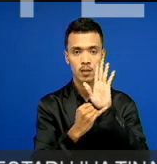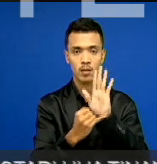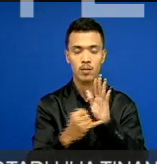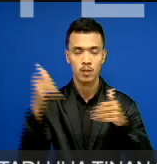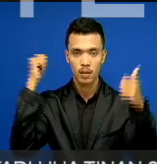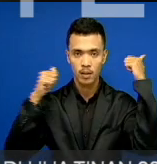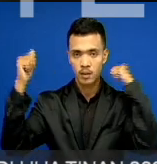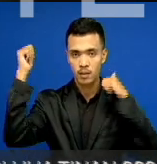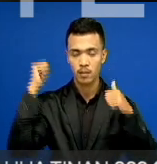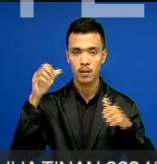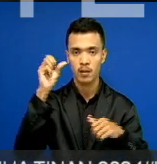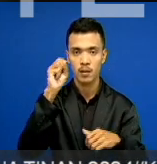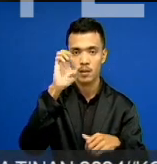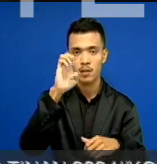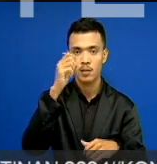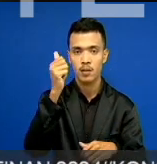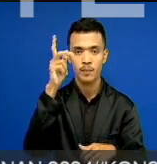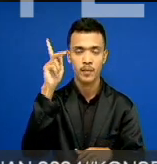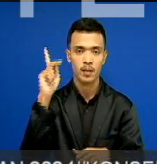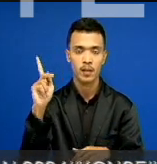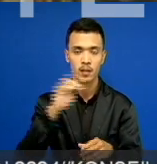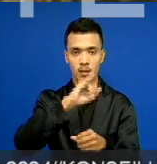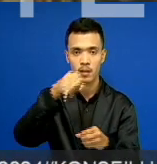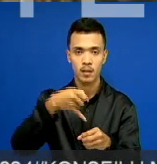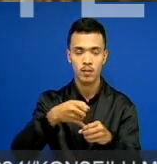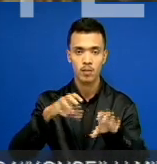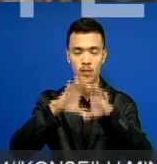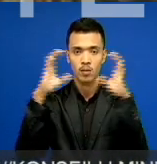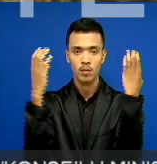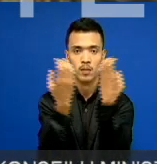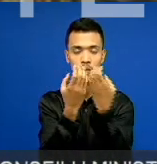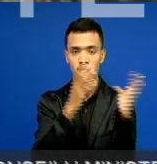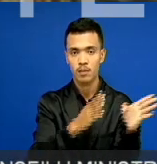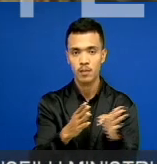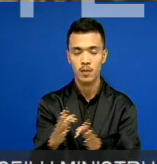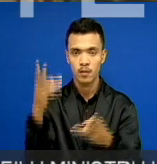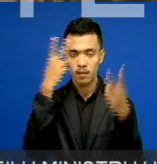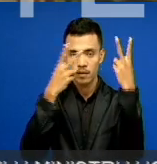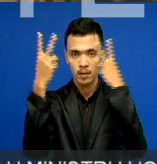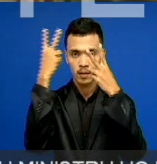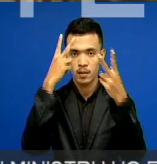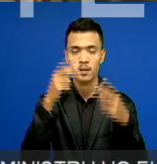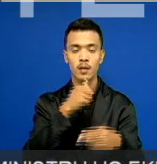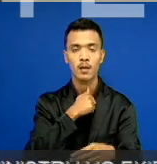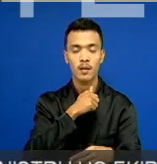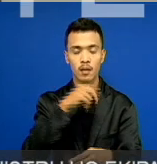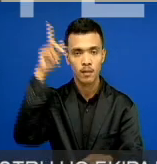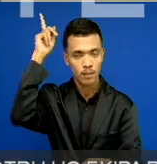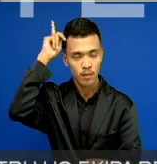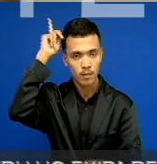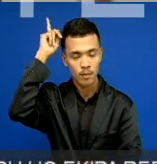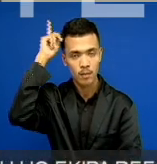né secretário de Estado Arte e Cultura se envolve comissão preparação visita ao papa envolvimento né